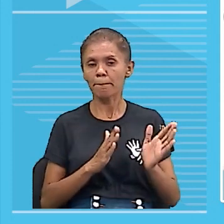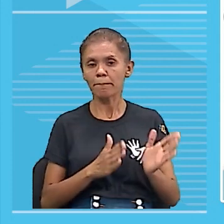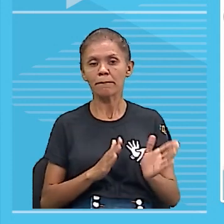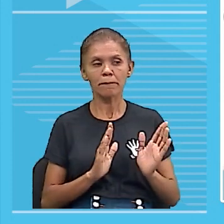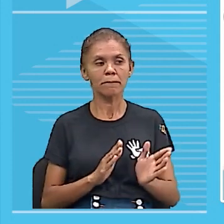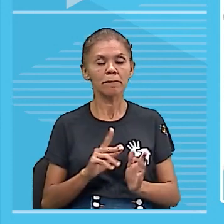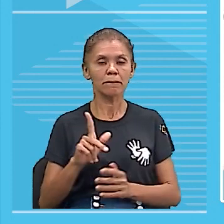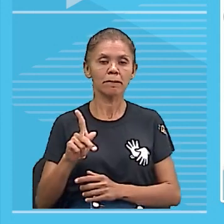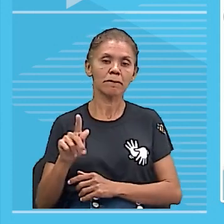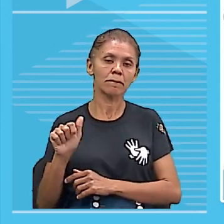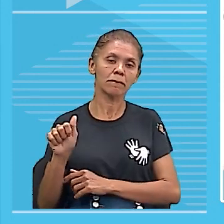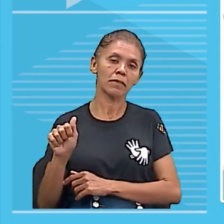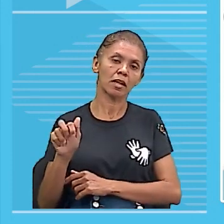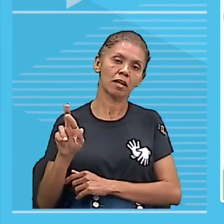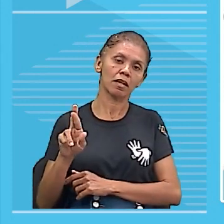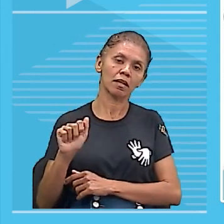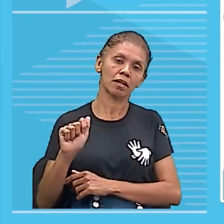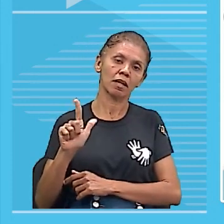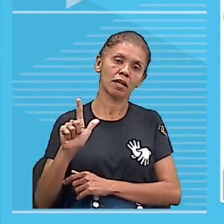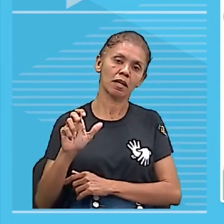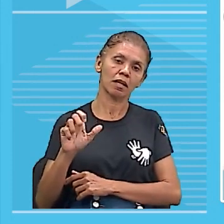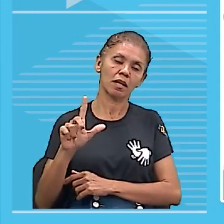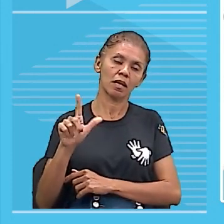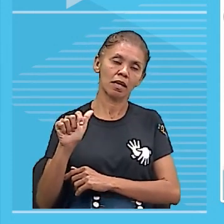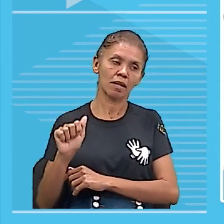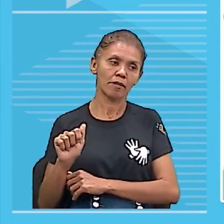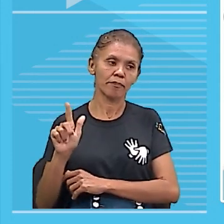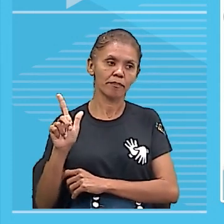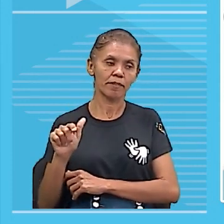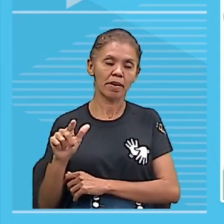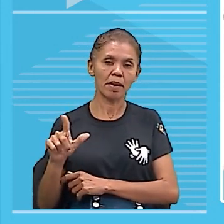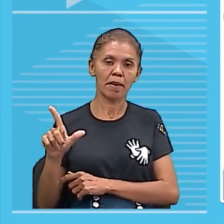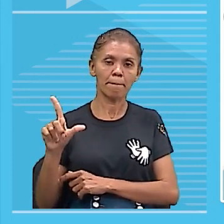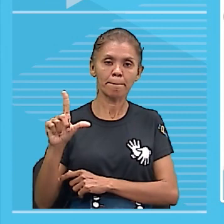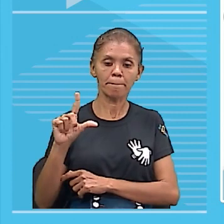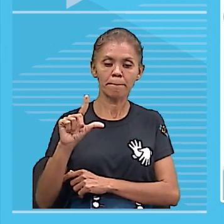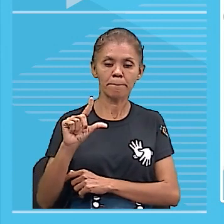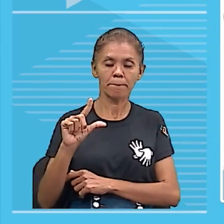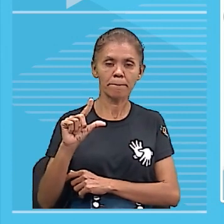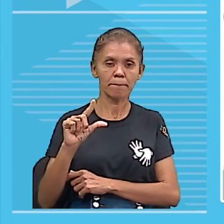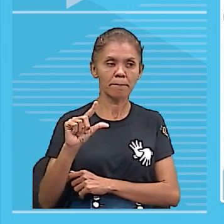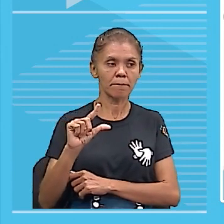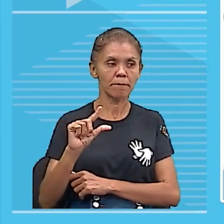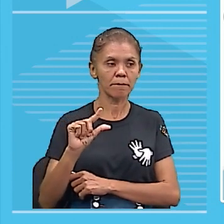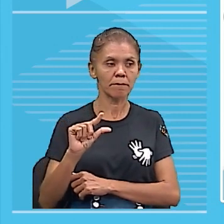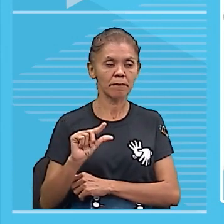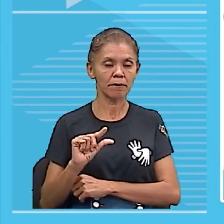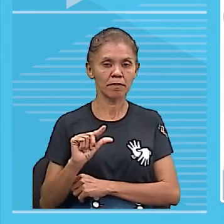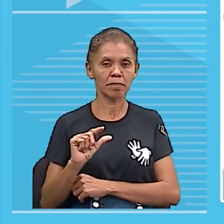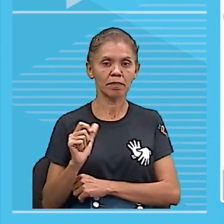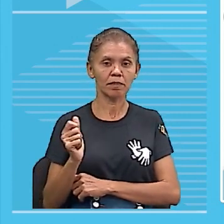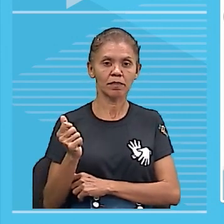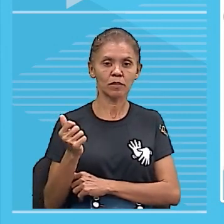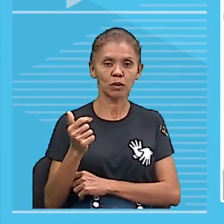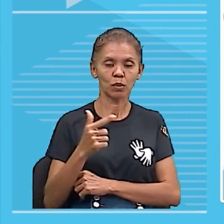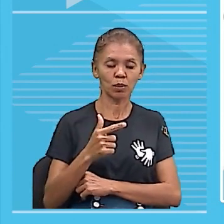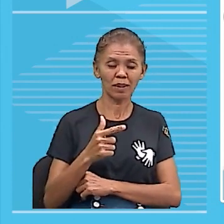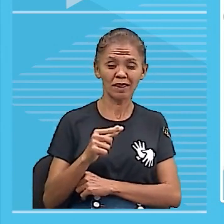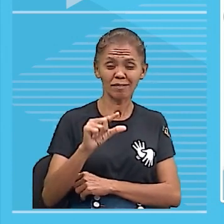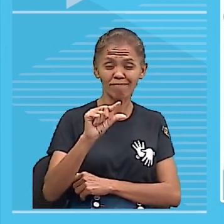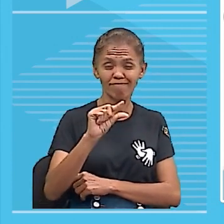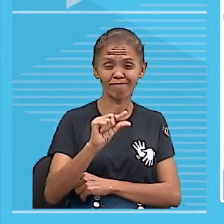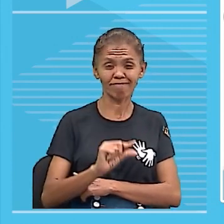resistência equivalente e ela é menor o que a